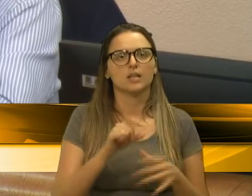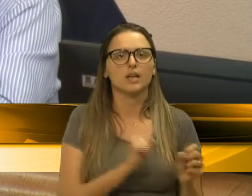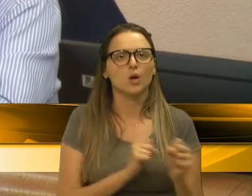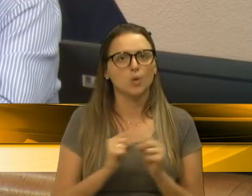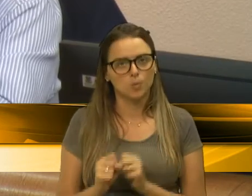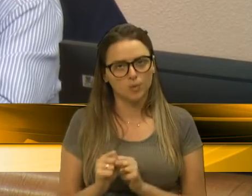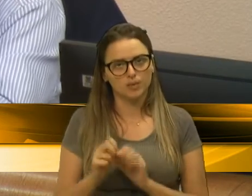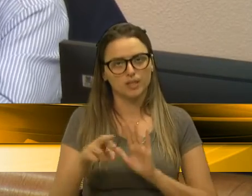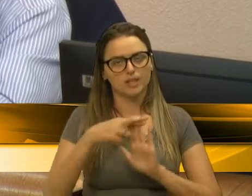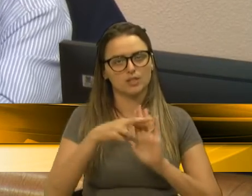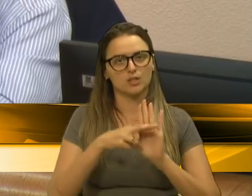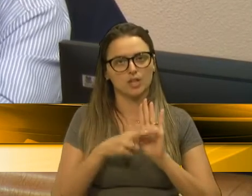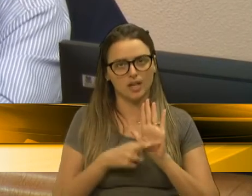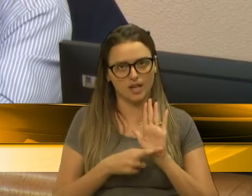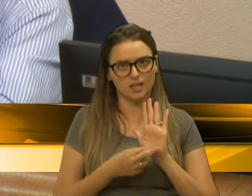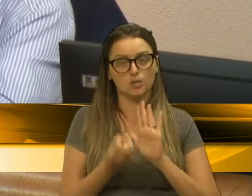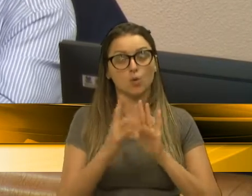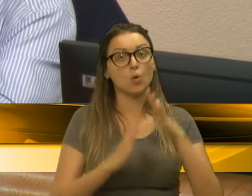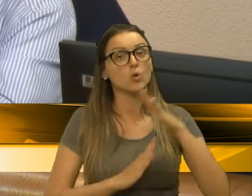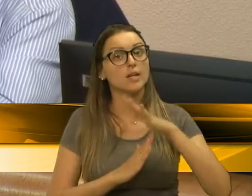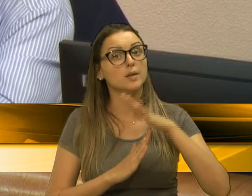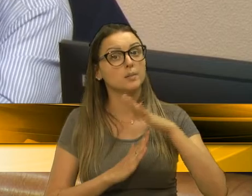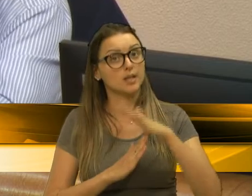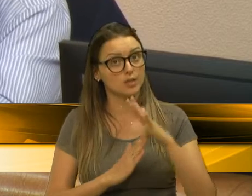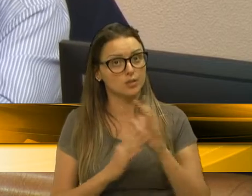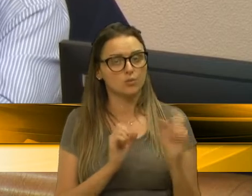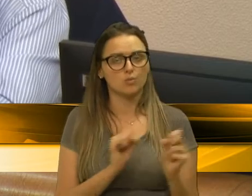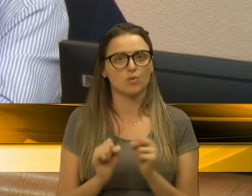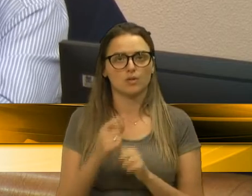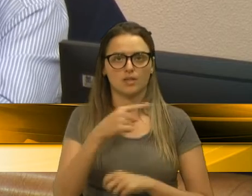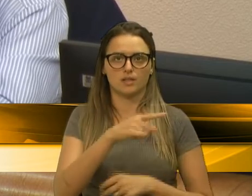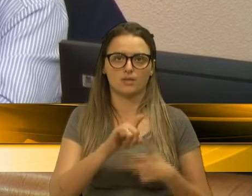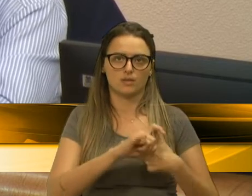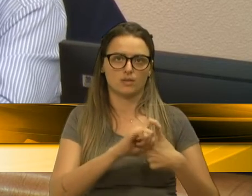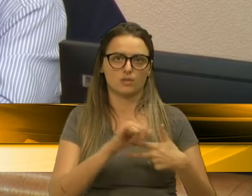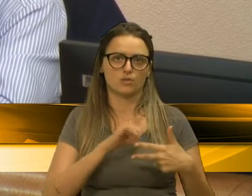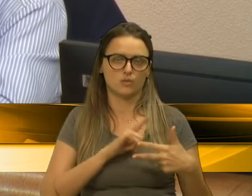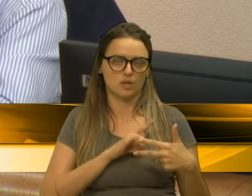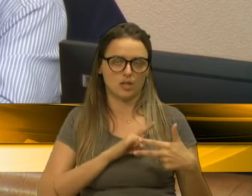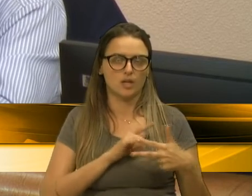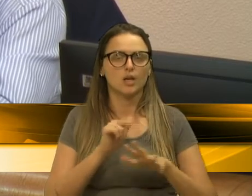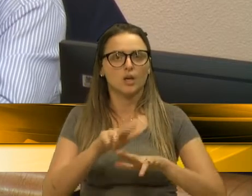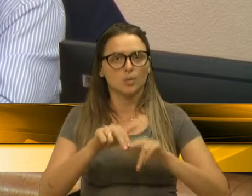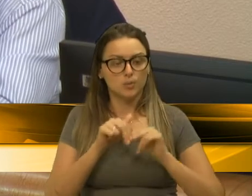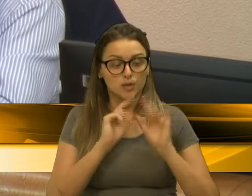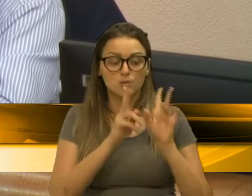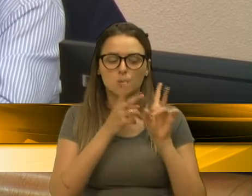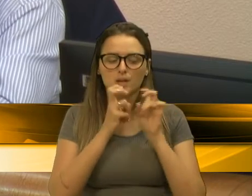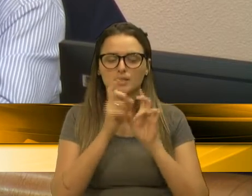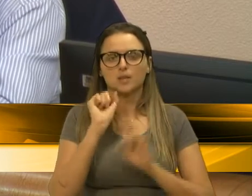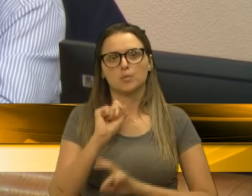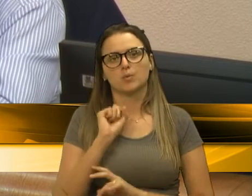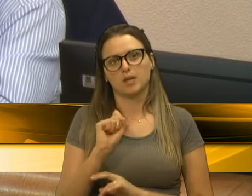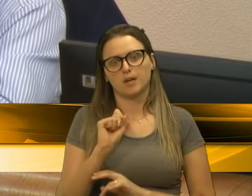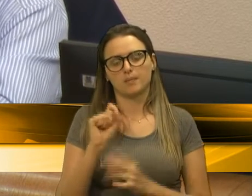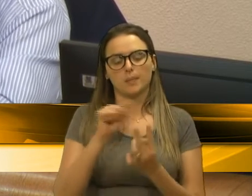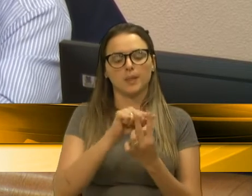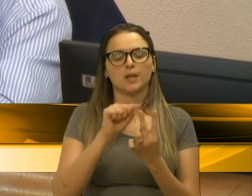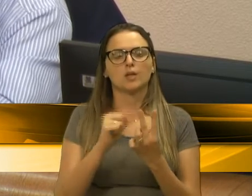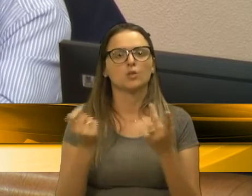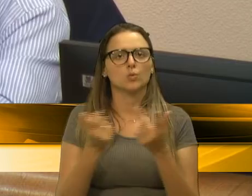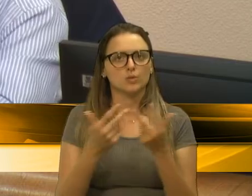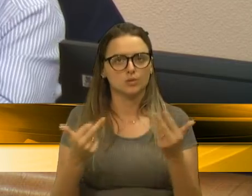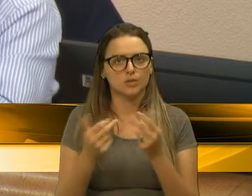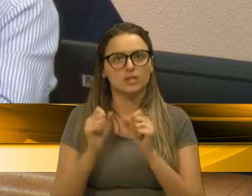poder regulamentador ou dos limites da delegação legislativa. Disso conclui-se, então, que dois são os motivos